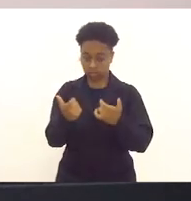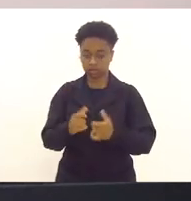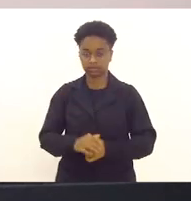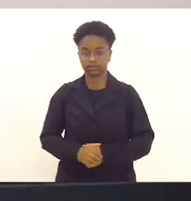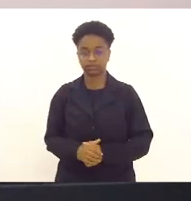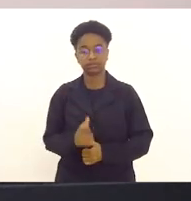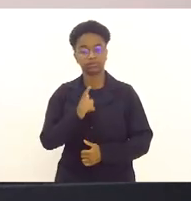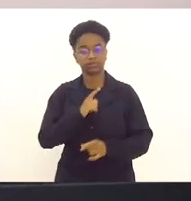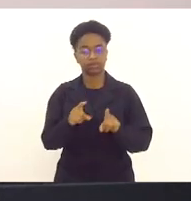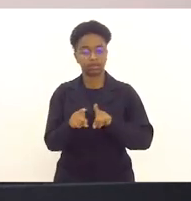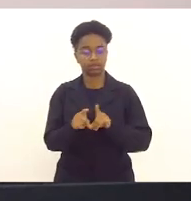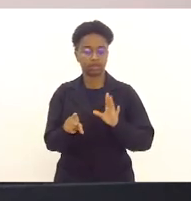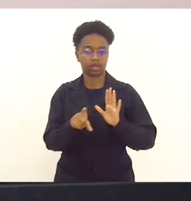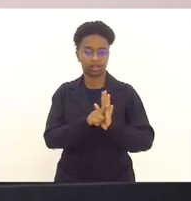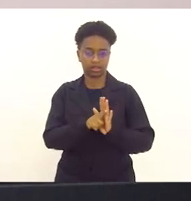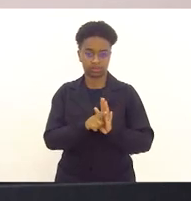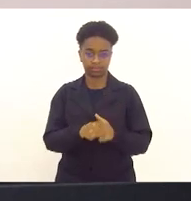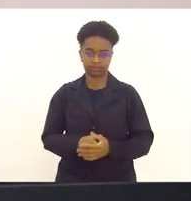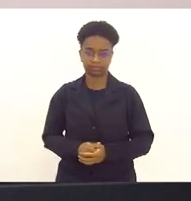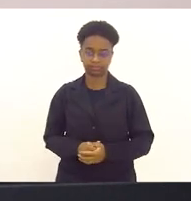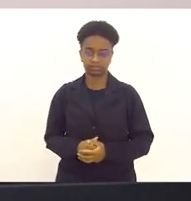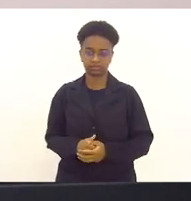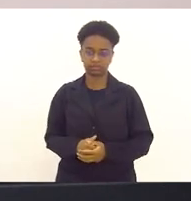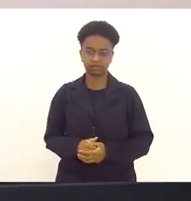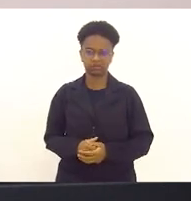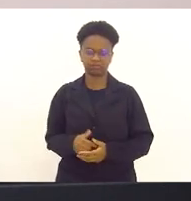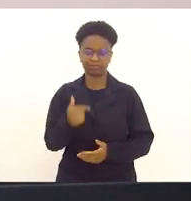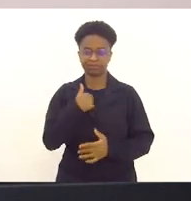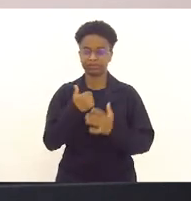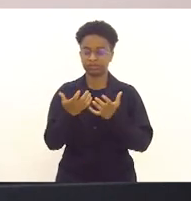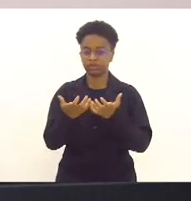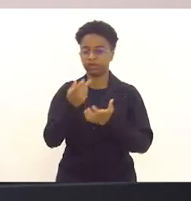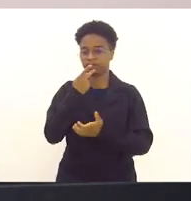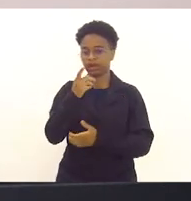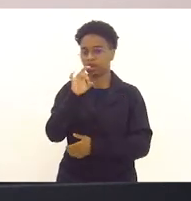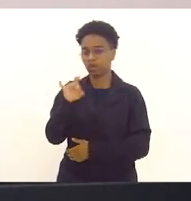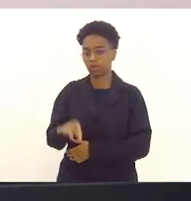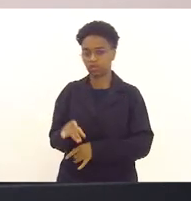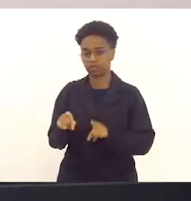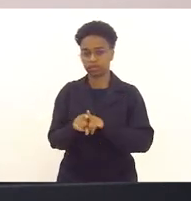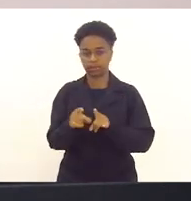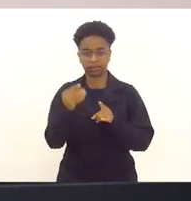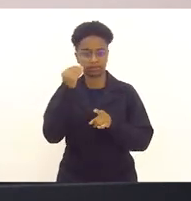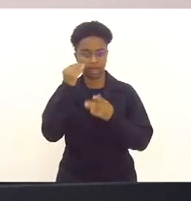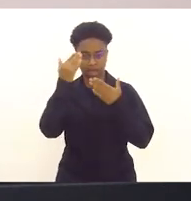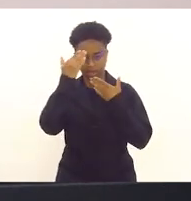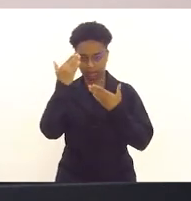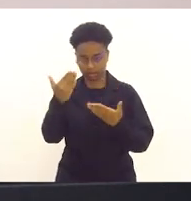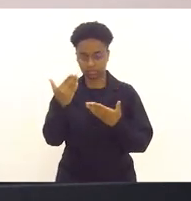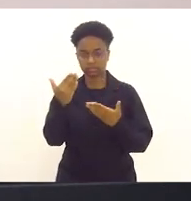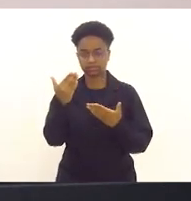existe a legislação Eu só gostaria de falar por último para agradecer